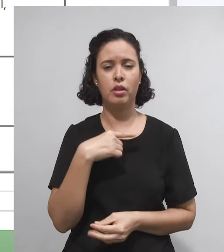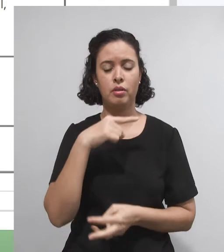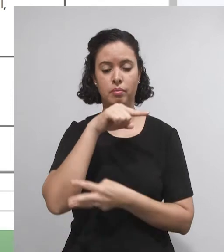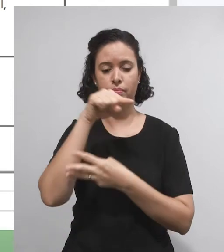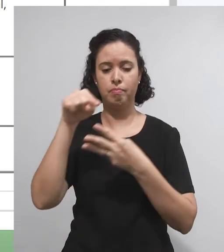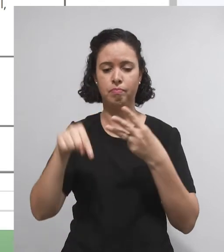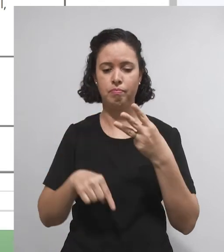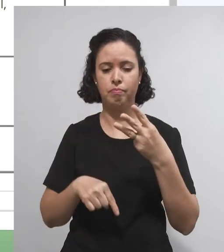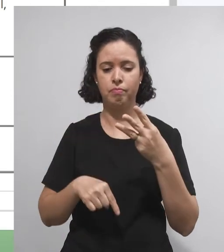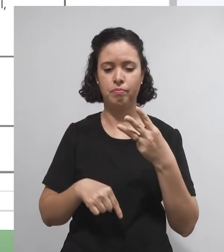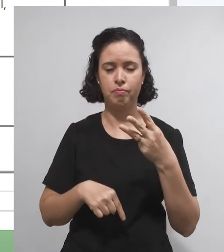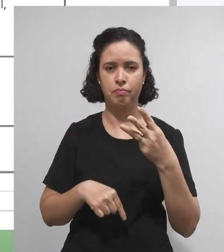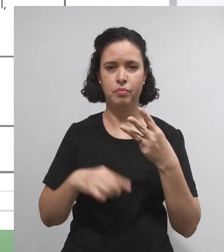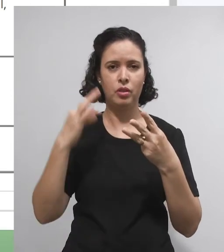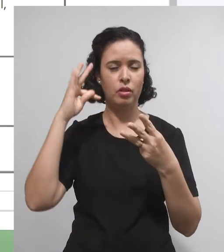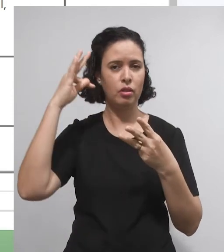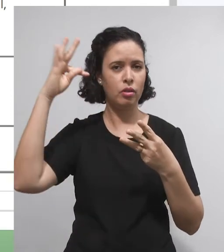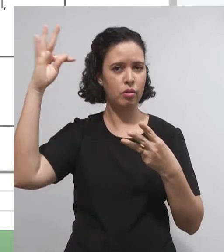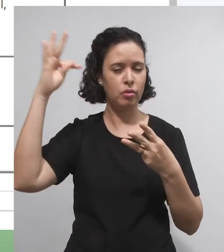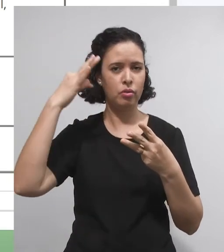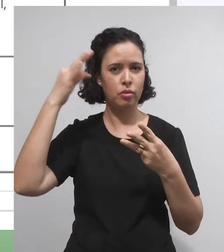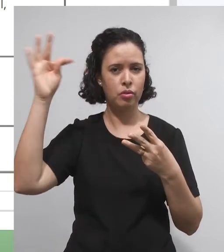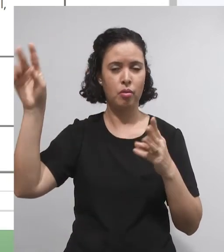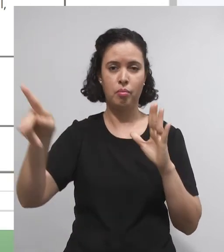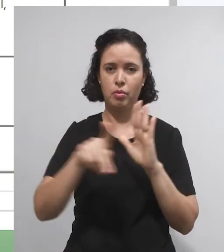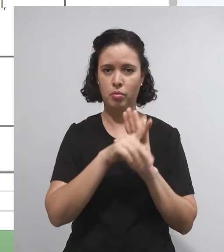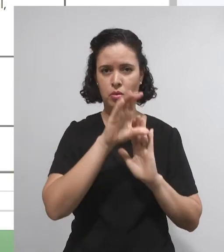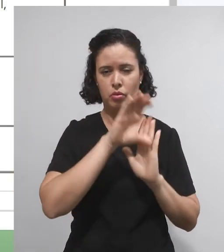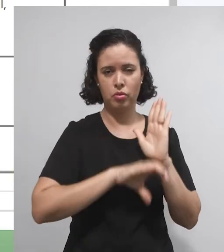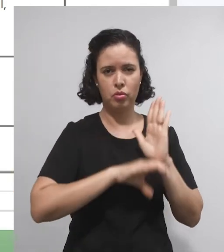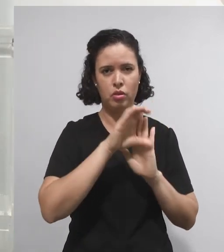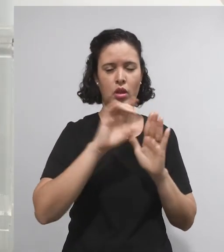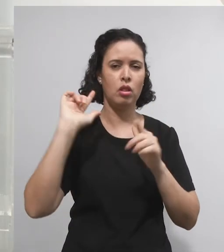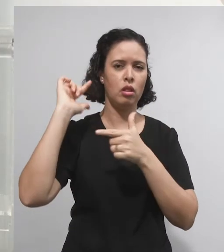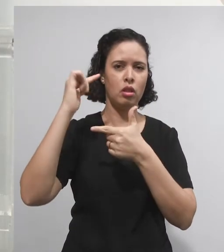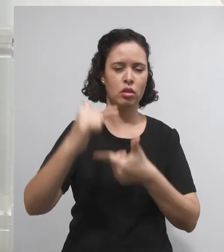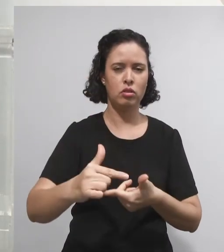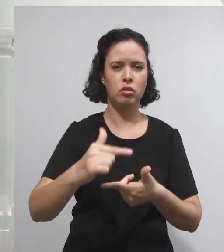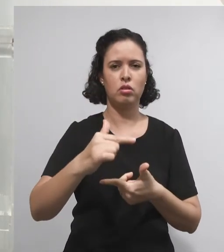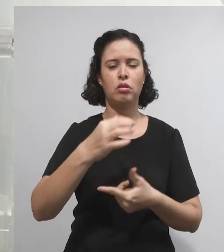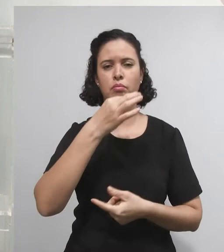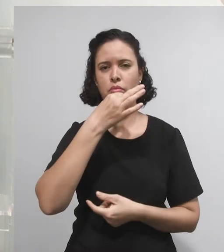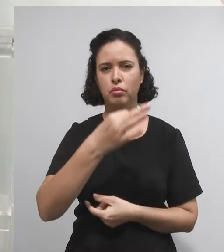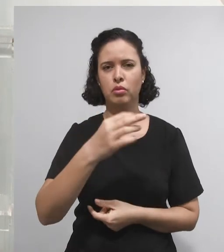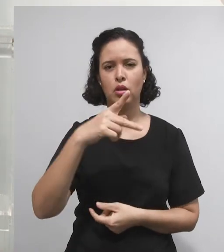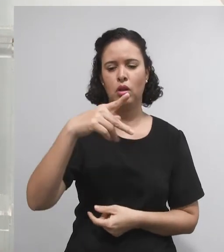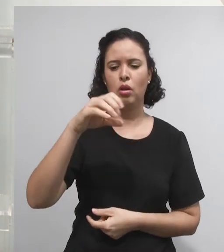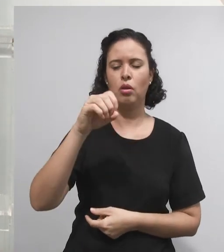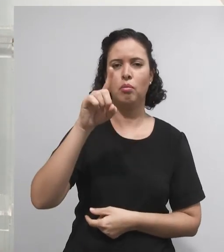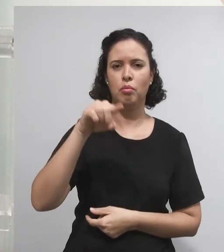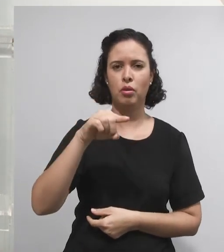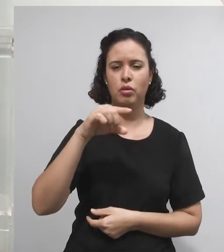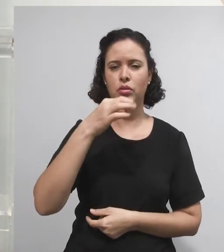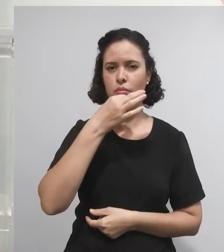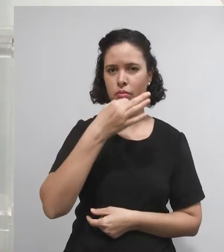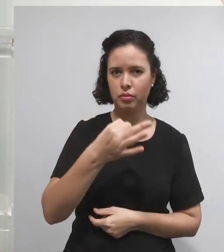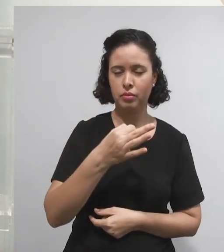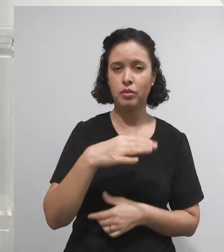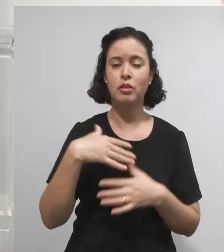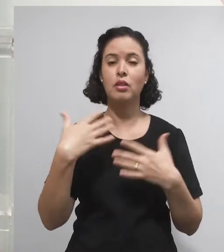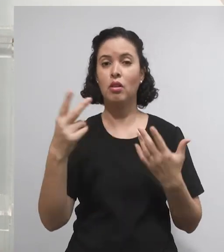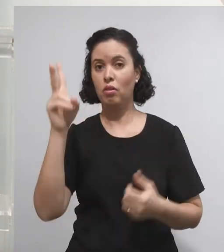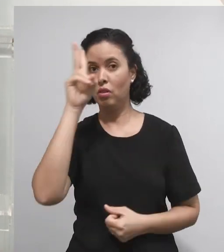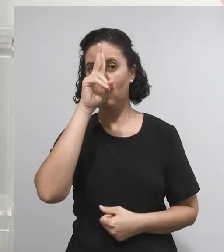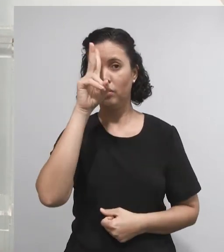tem essas 3 grandes teorias sobre o currículo, as teorias tradicionais, críticas e pós-críticas. Esse foi o